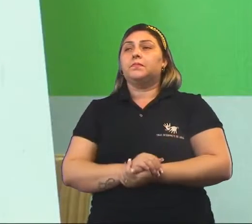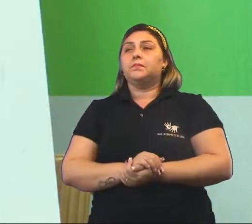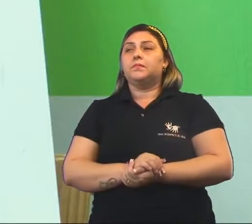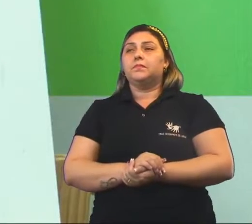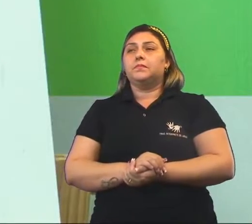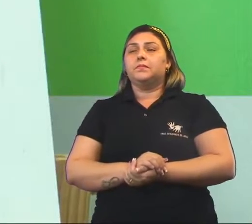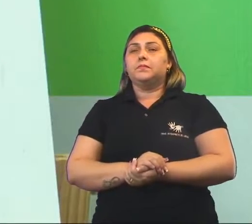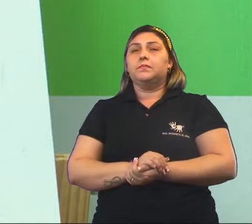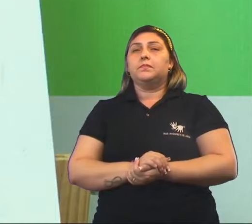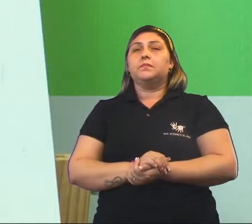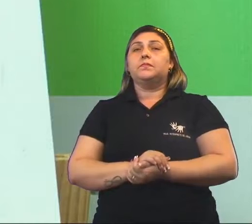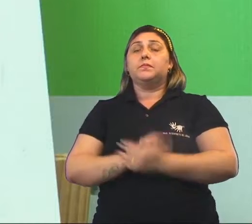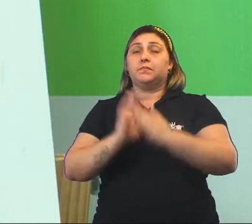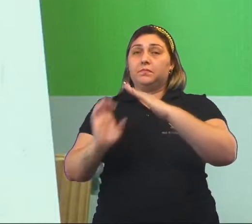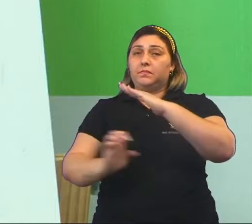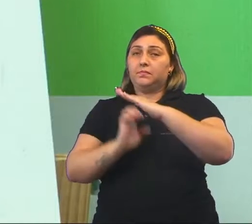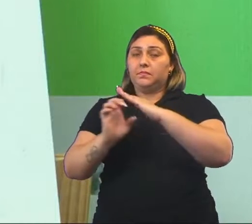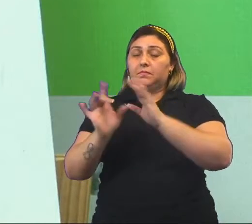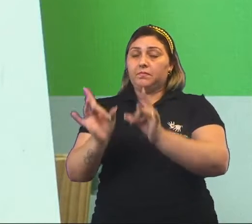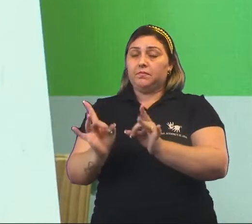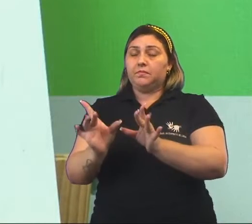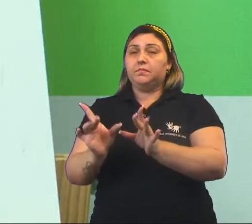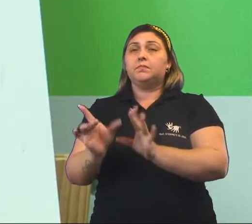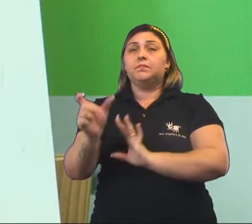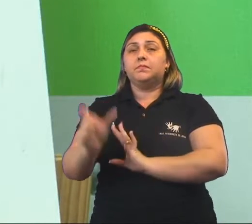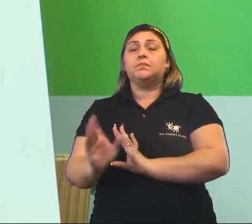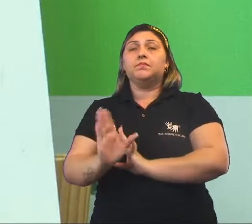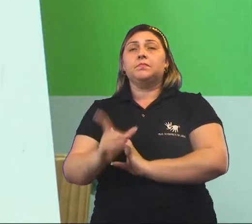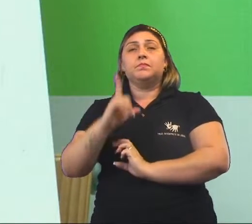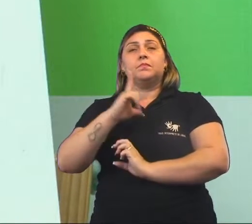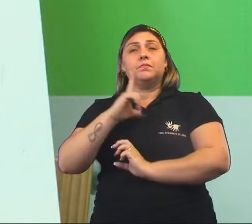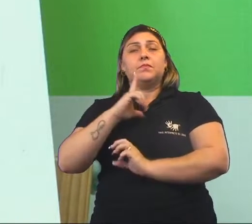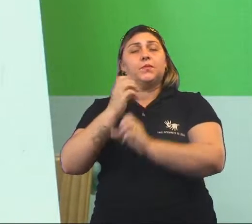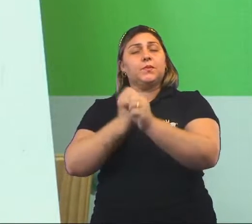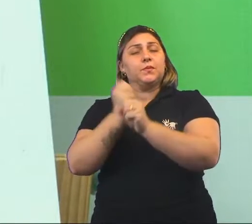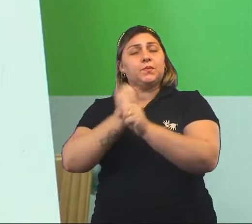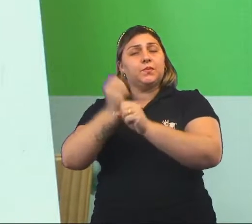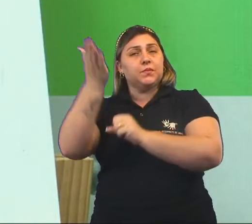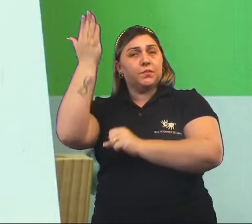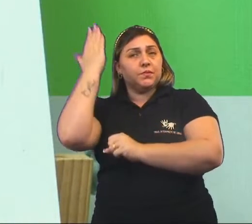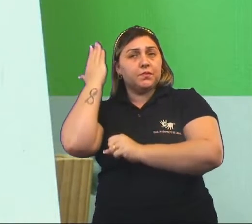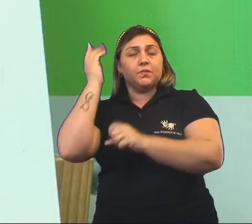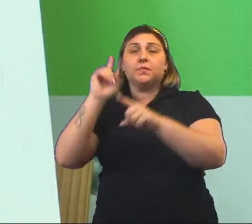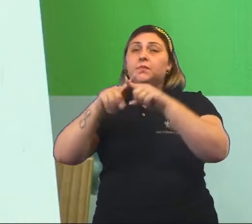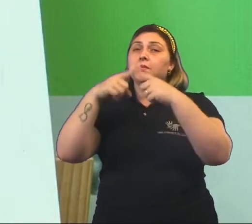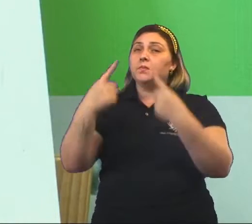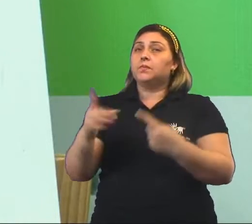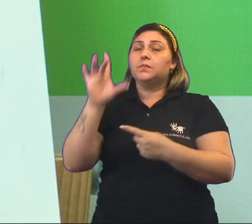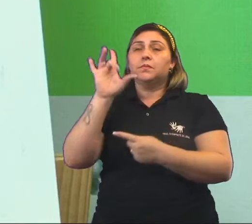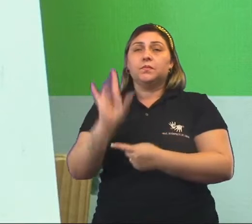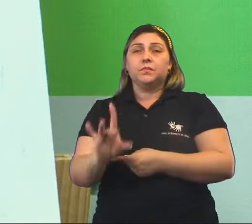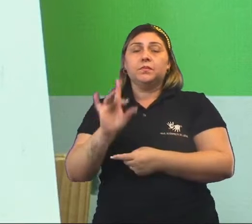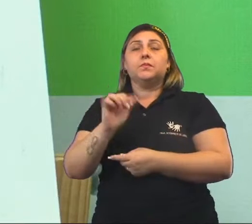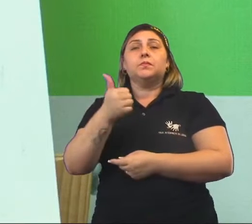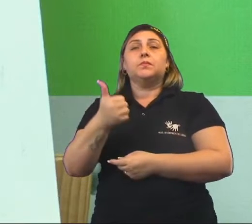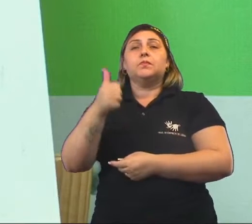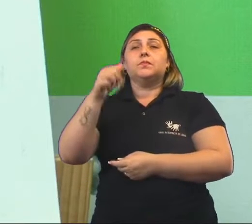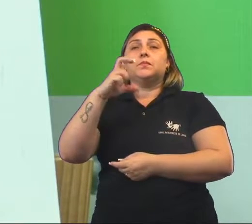parágrafo. O comércio de escravos já acontecia há um tempão, mas só foi em